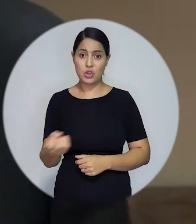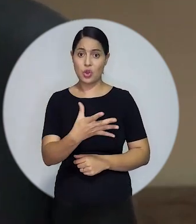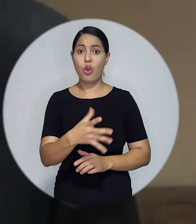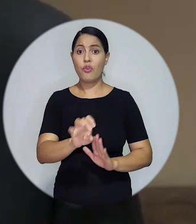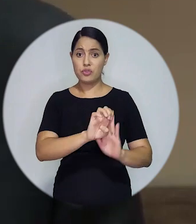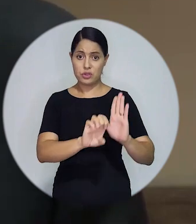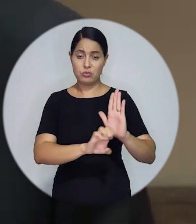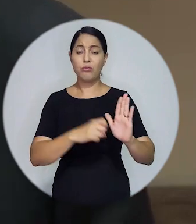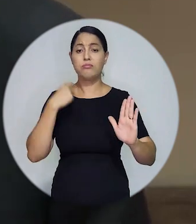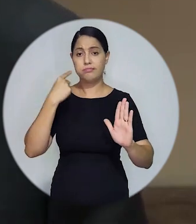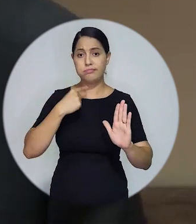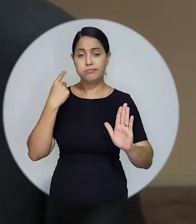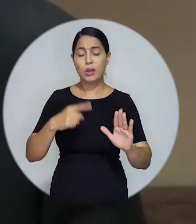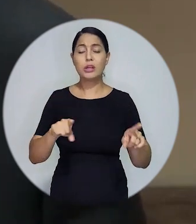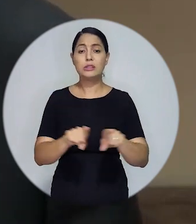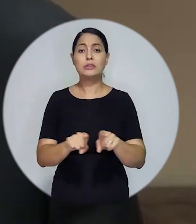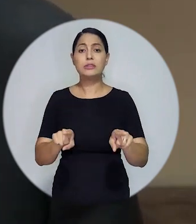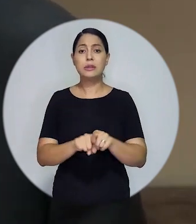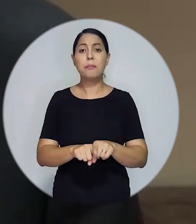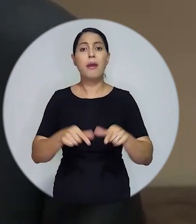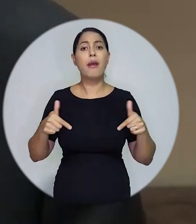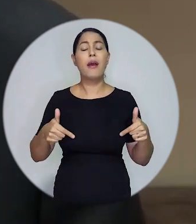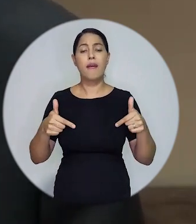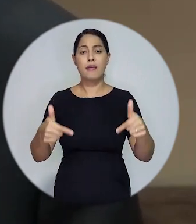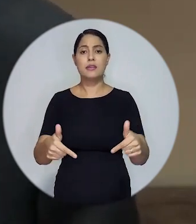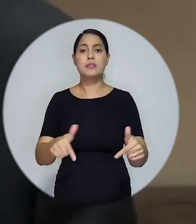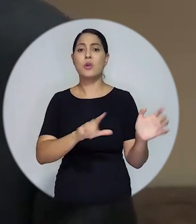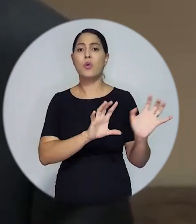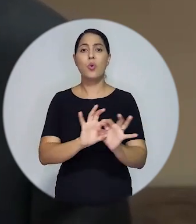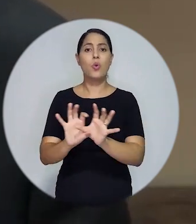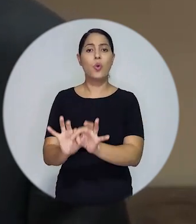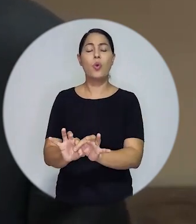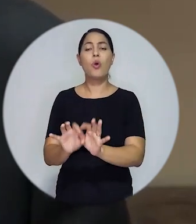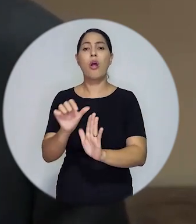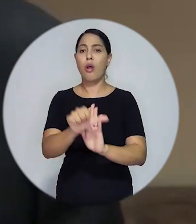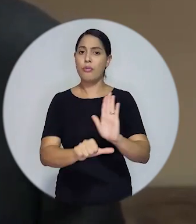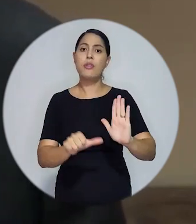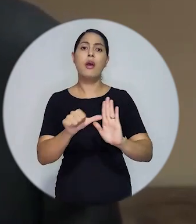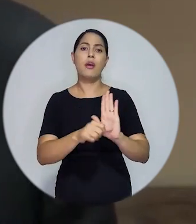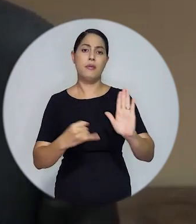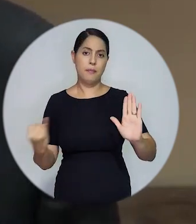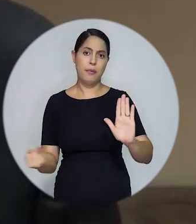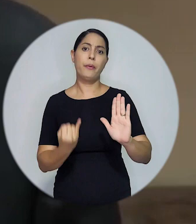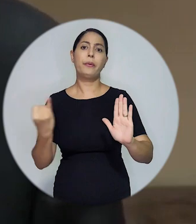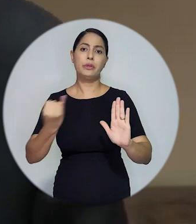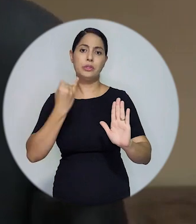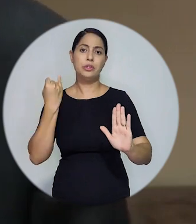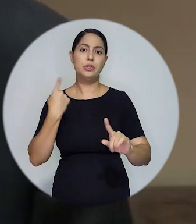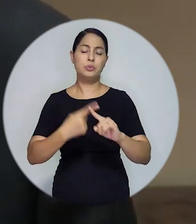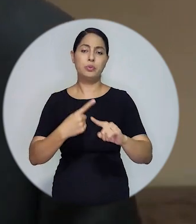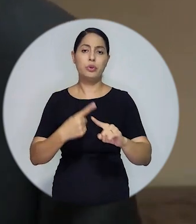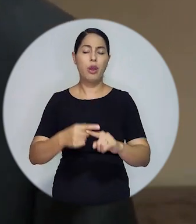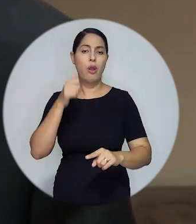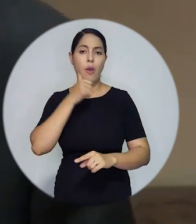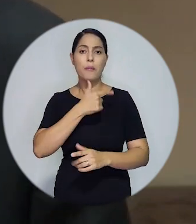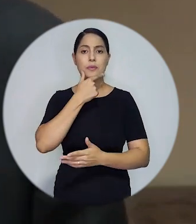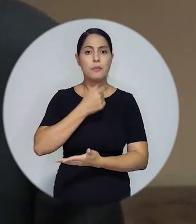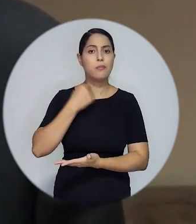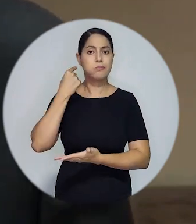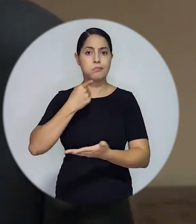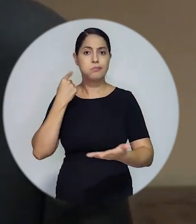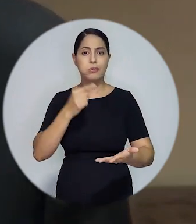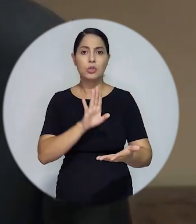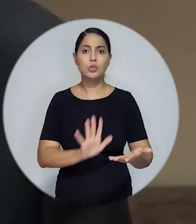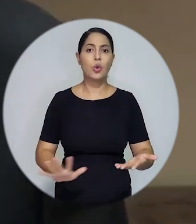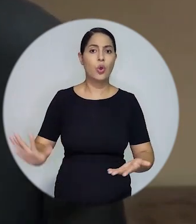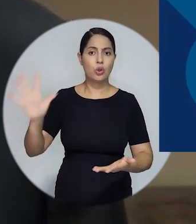inovação no nosso estatuto que traz, dentro da vanguarda daquilo que está sendo feito no Brasil, uma alteração importante que protege os advogados e as